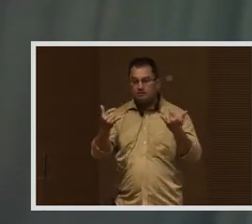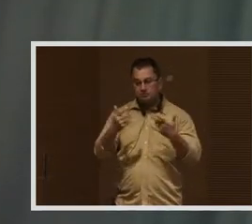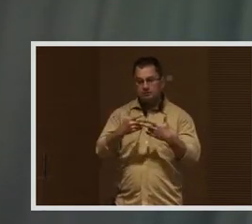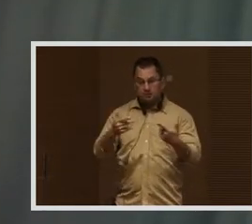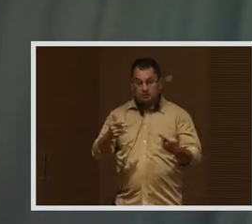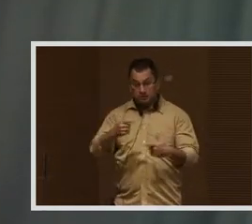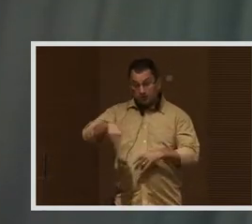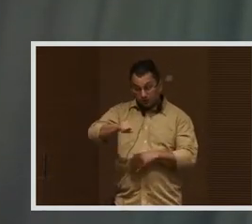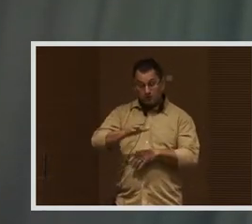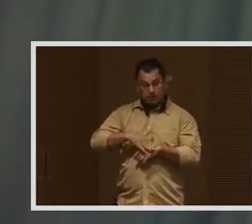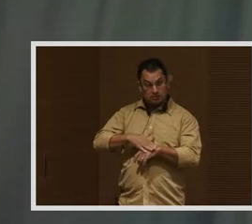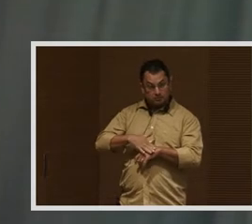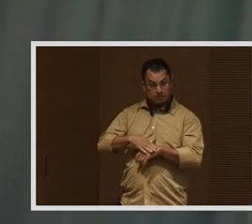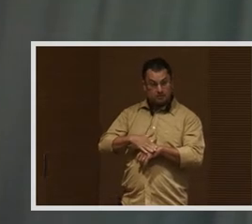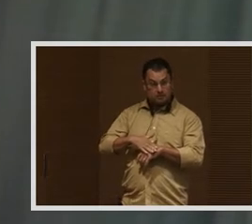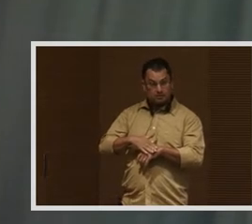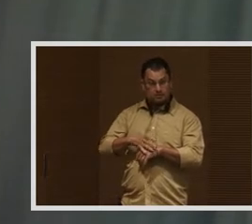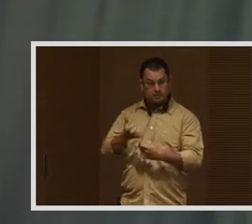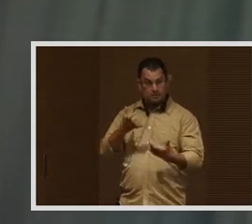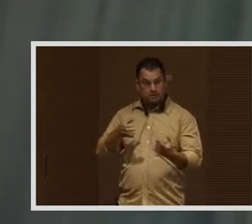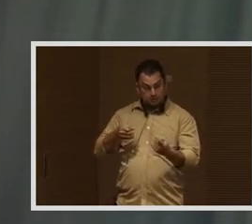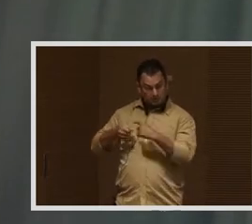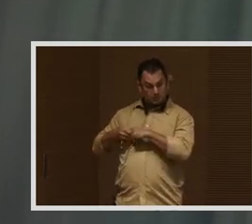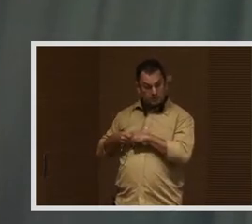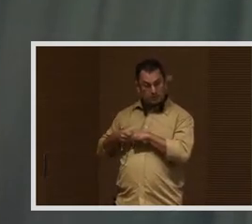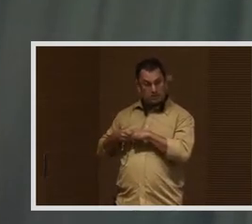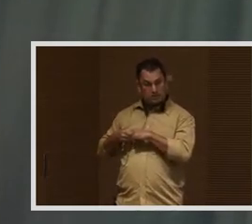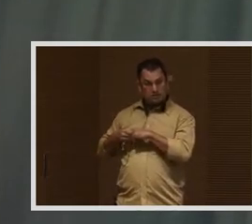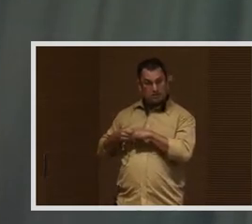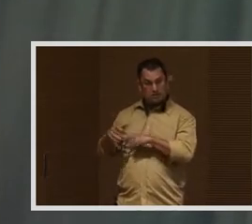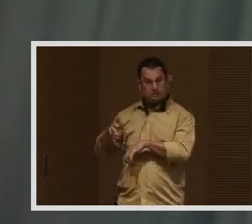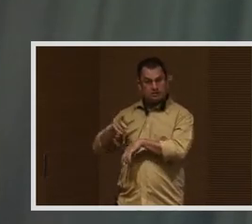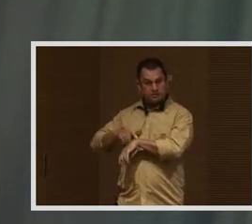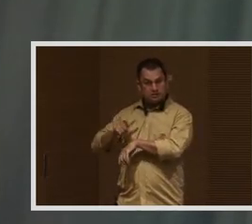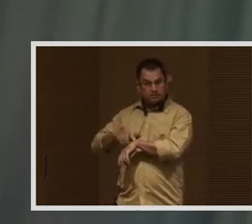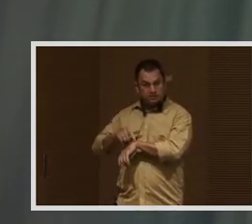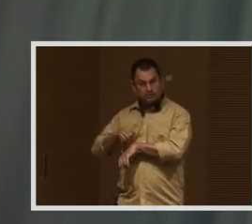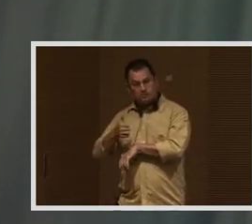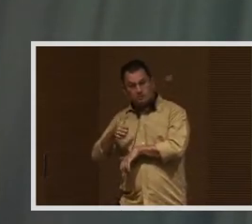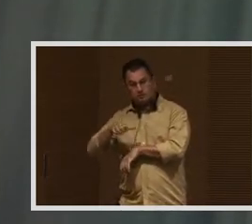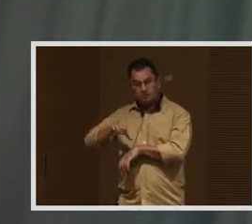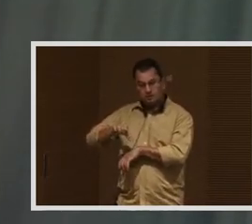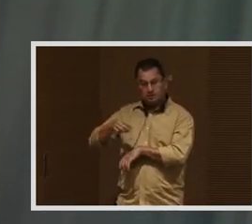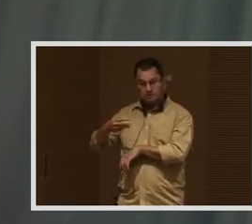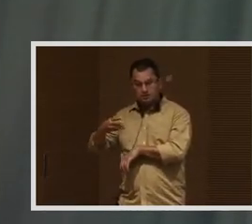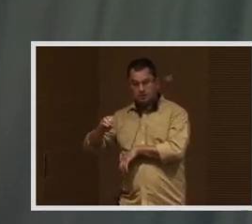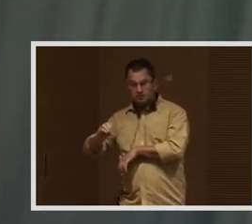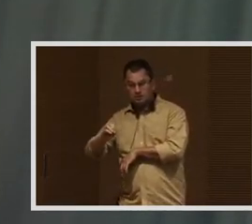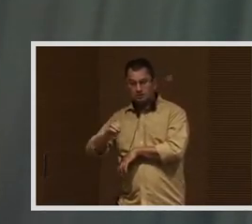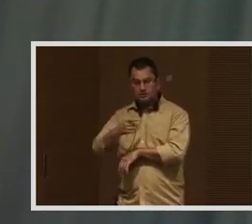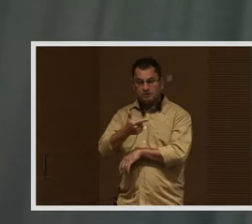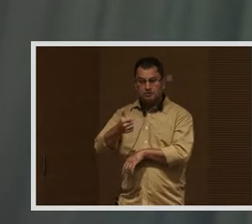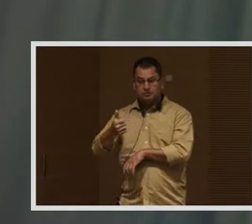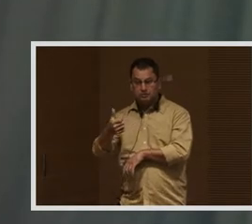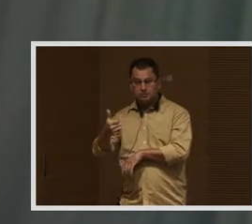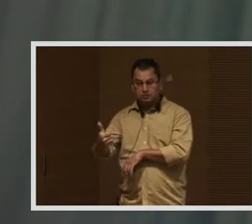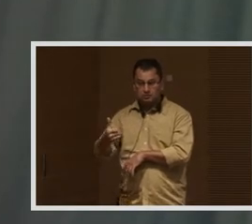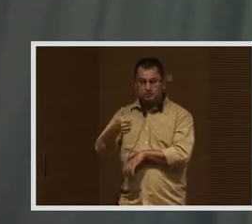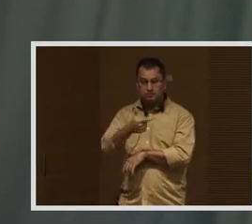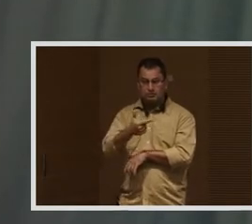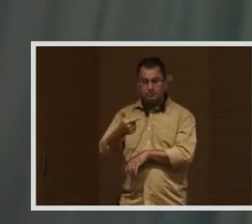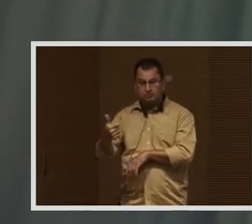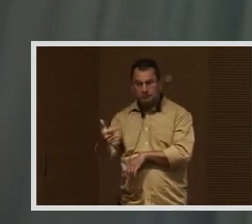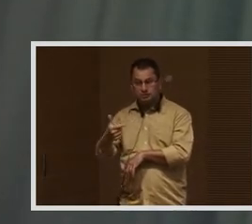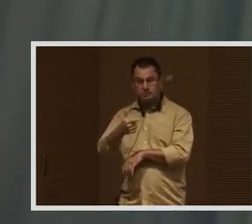nós mesmas querer voltar no tempo, para 1980, para 2001, para 2008, para 2012,